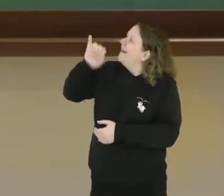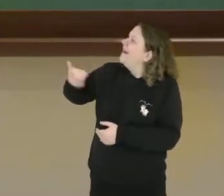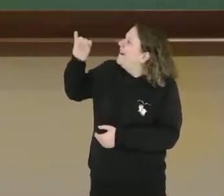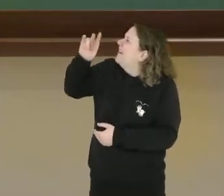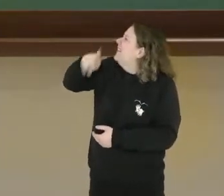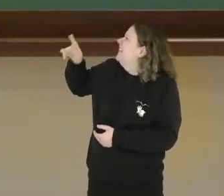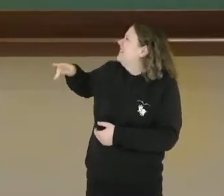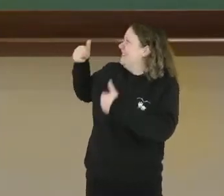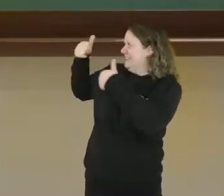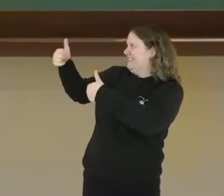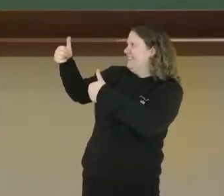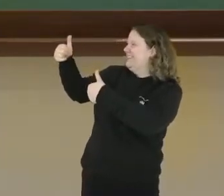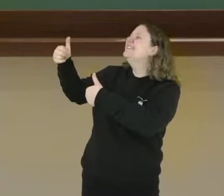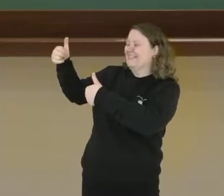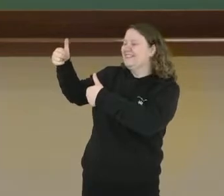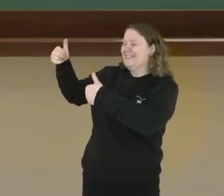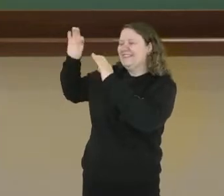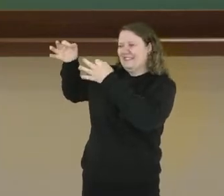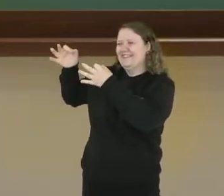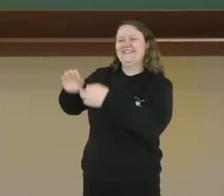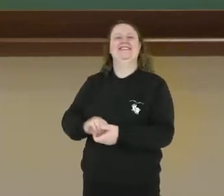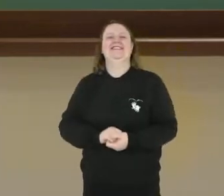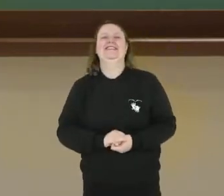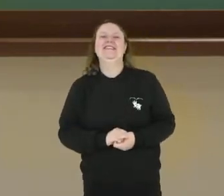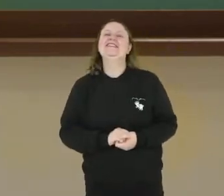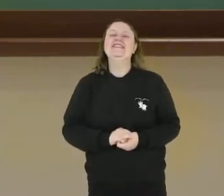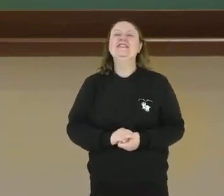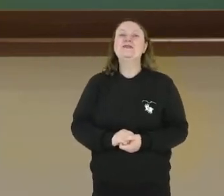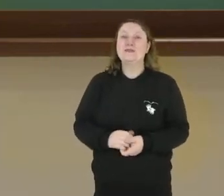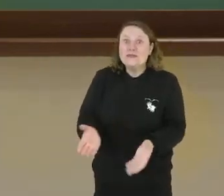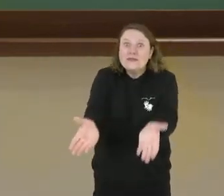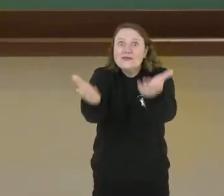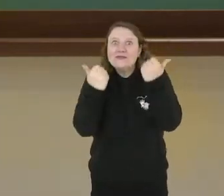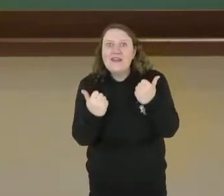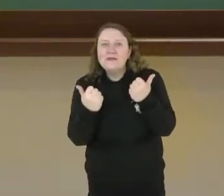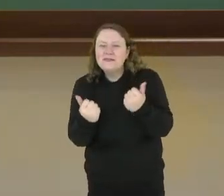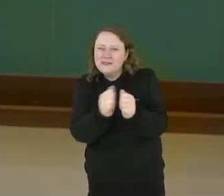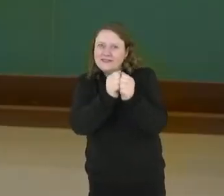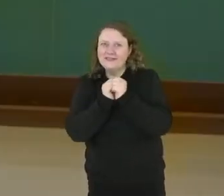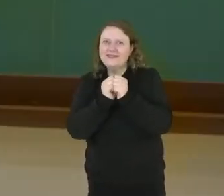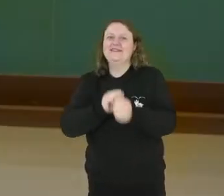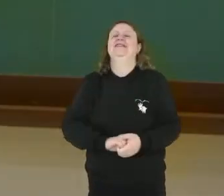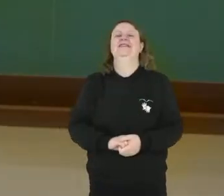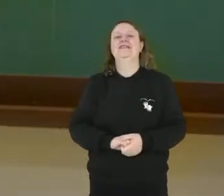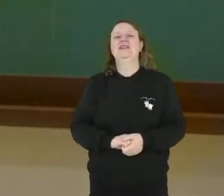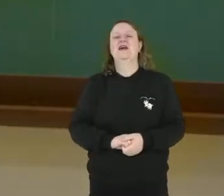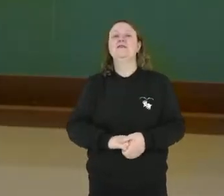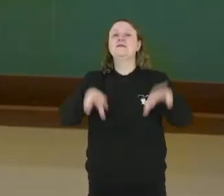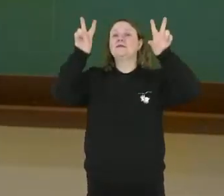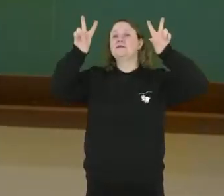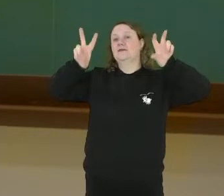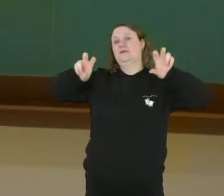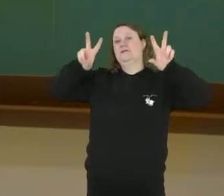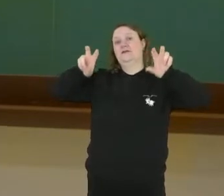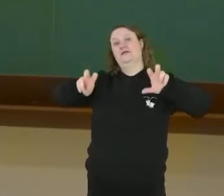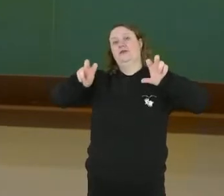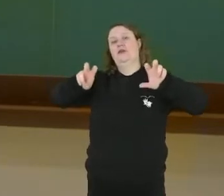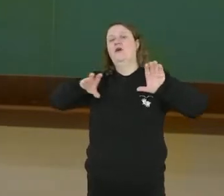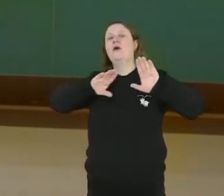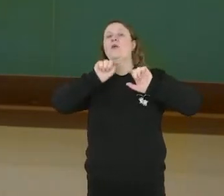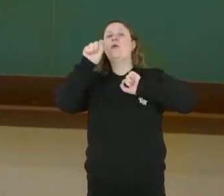Cláudia! Tudo bem? Então, vamos lá? Nosso tema de